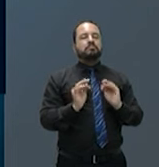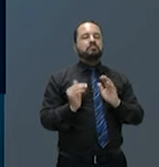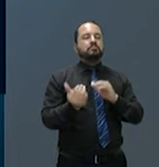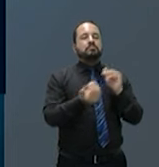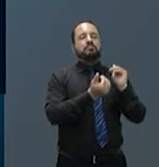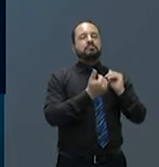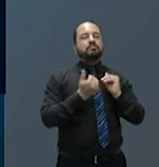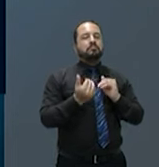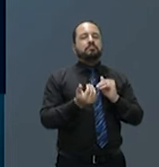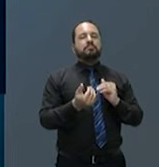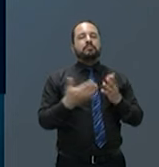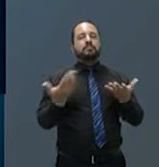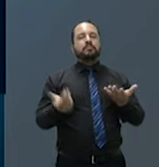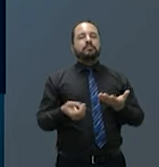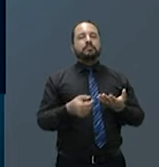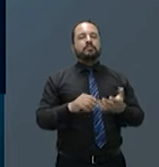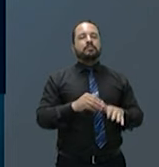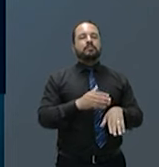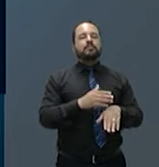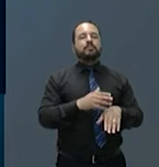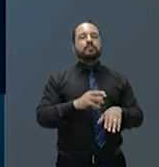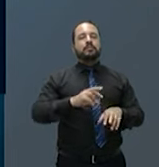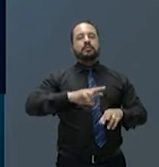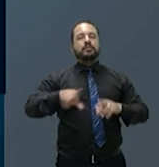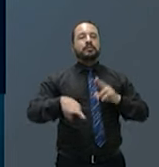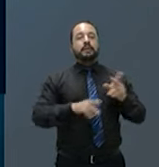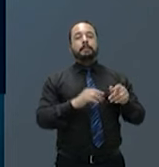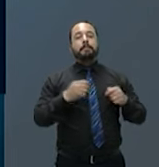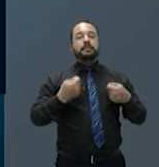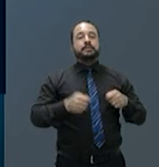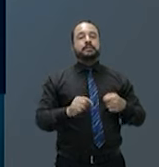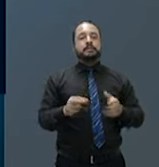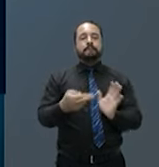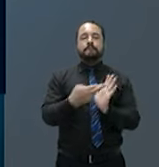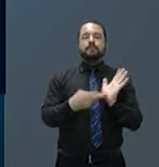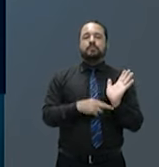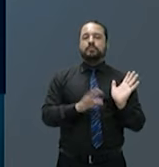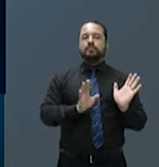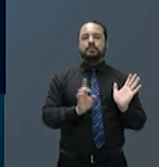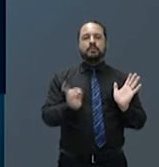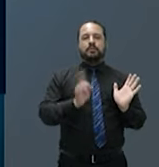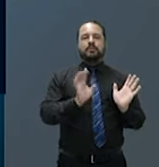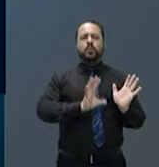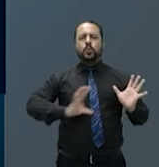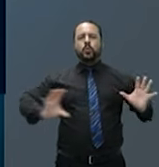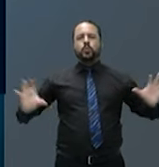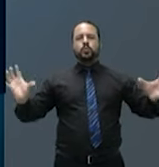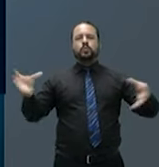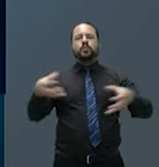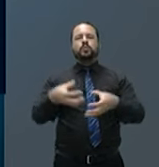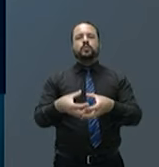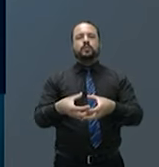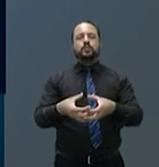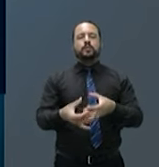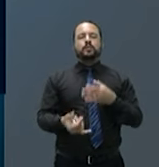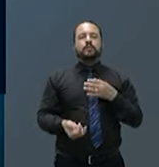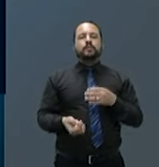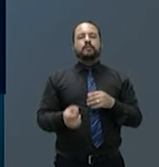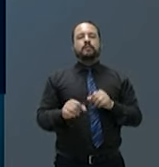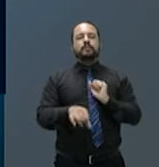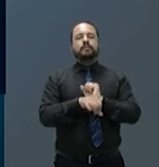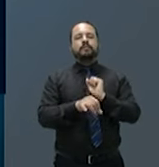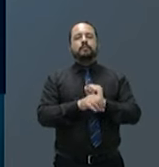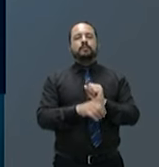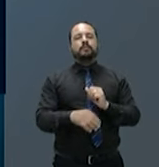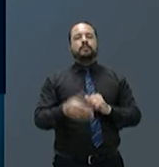instância ordinária, mas sim para receber um julgamento colegiado. Mas eu vou aguardar o pedido de vista, que para mim é muito bem-vindo,